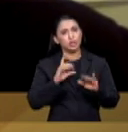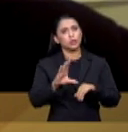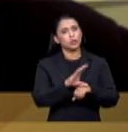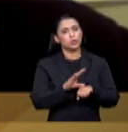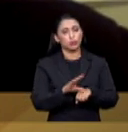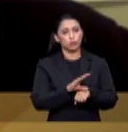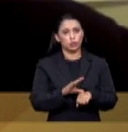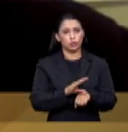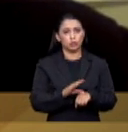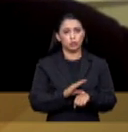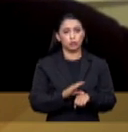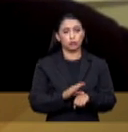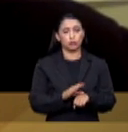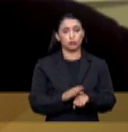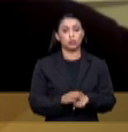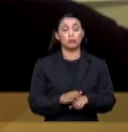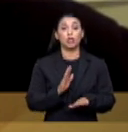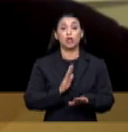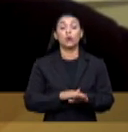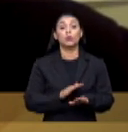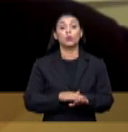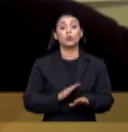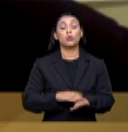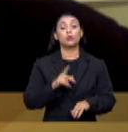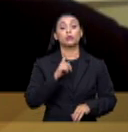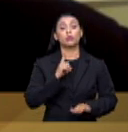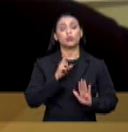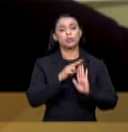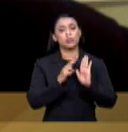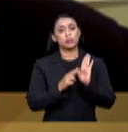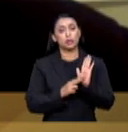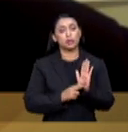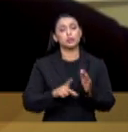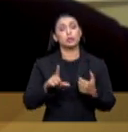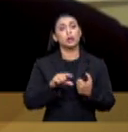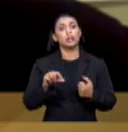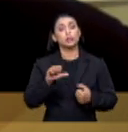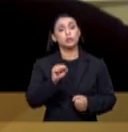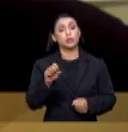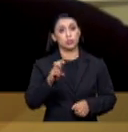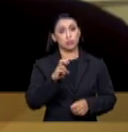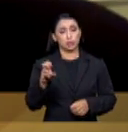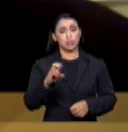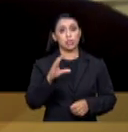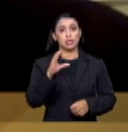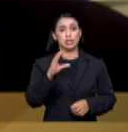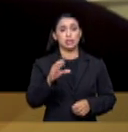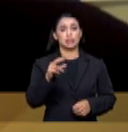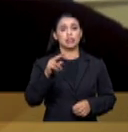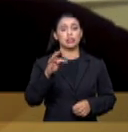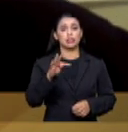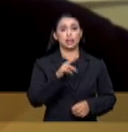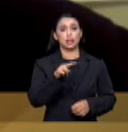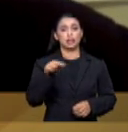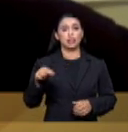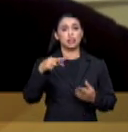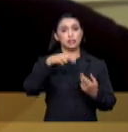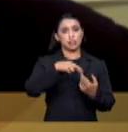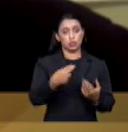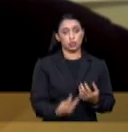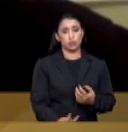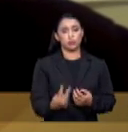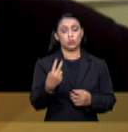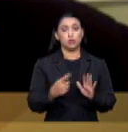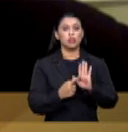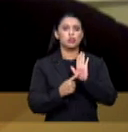constitucional elencado, pois o autor abstrai do universo normativo o artigo 85 do CTN, inciso 2, o qual regulamenta